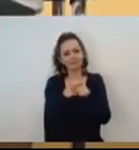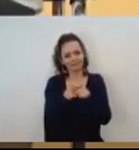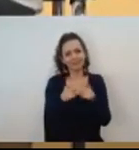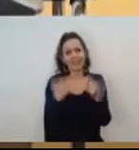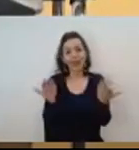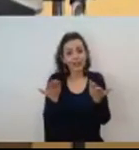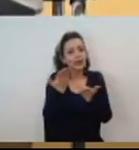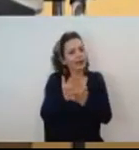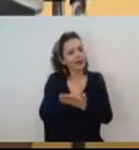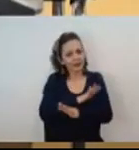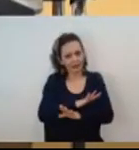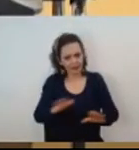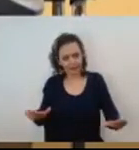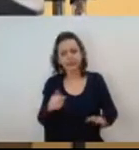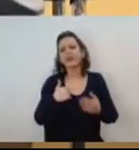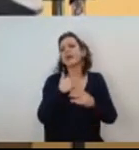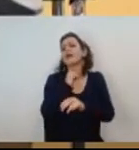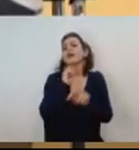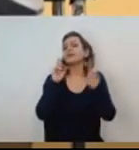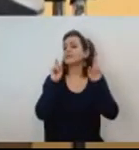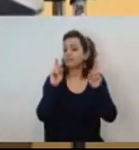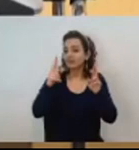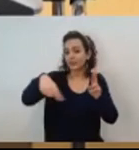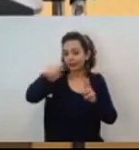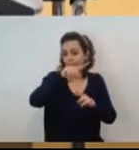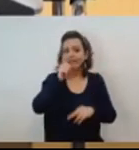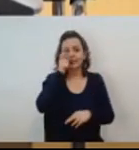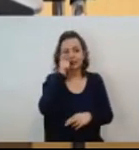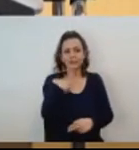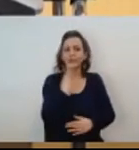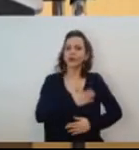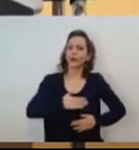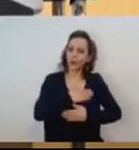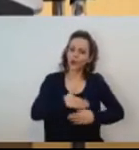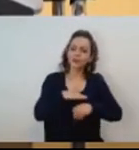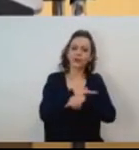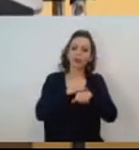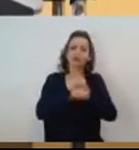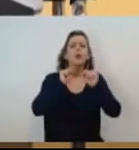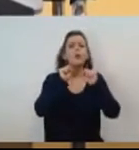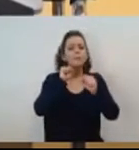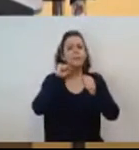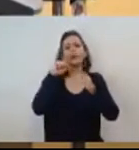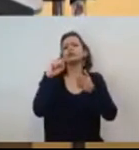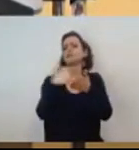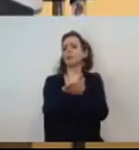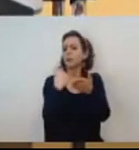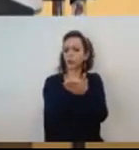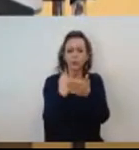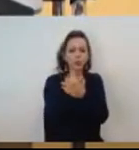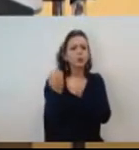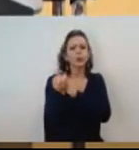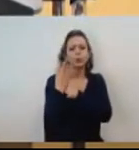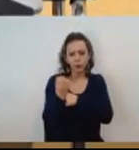gostado dessa conversa com certeza pode mandar a sua pergunta o seu comentário a gente vai ter uma grande